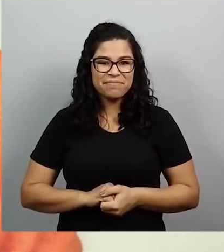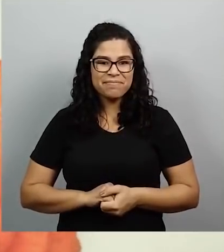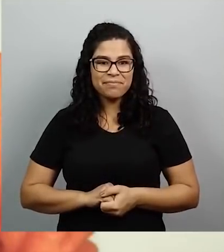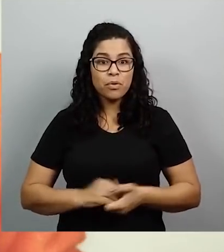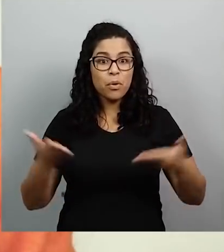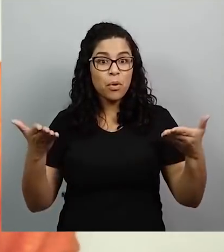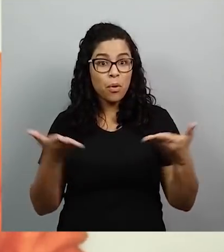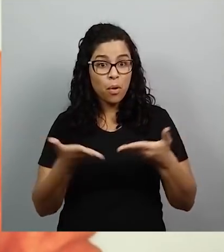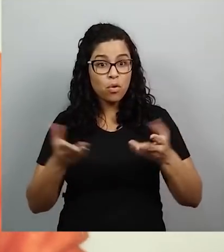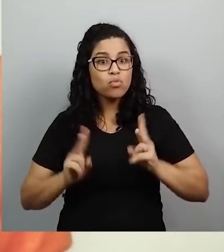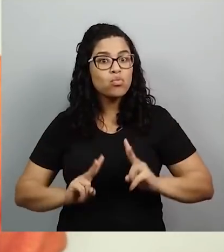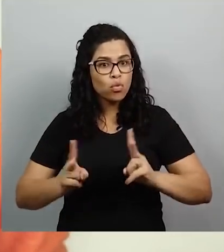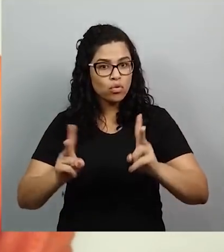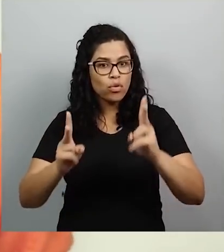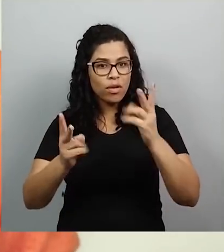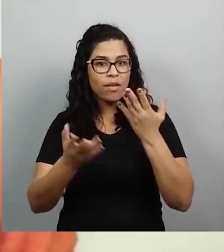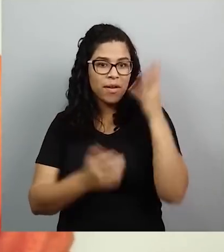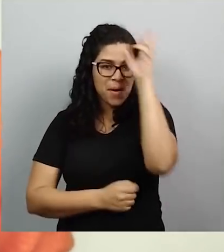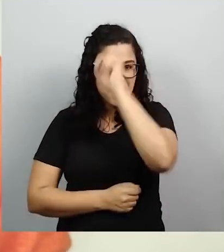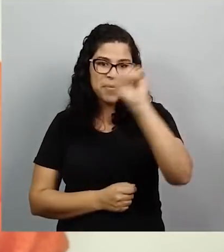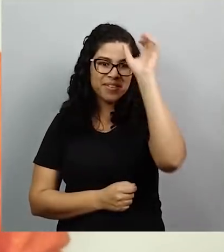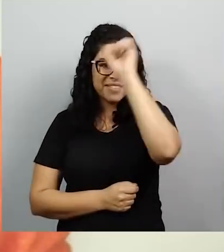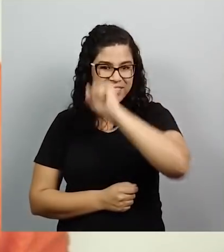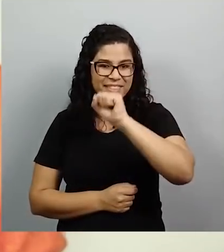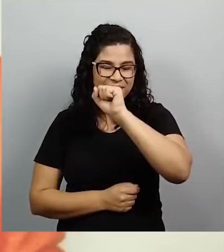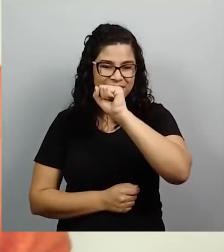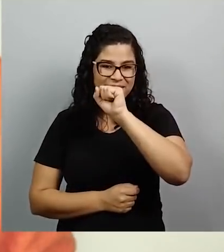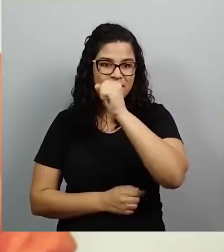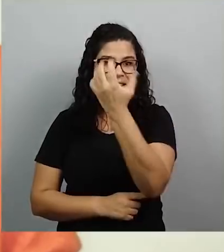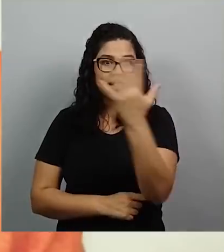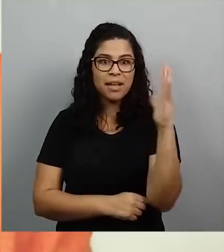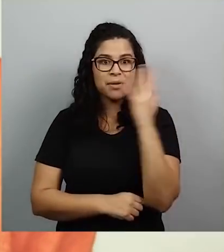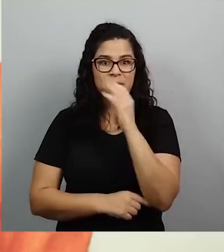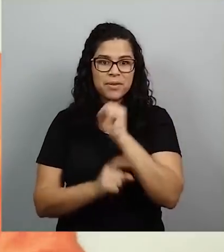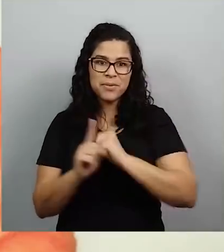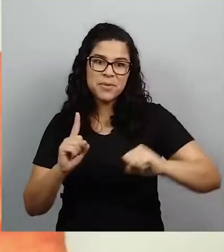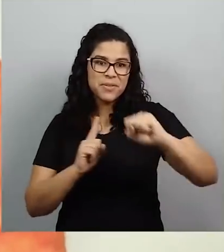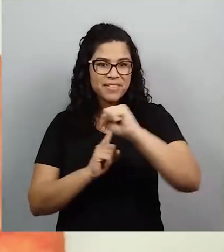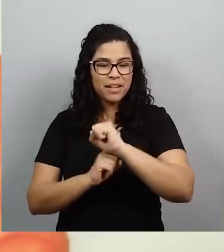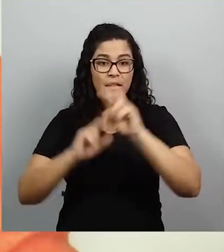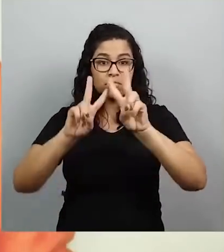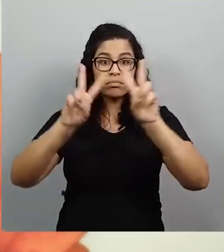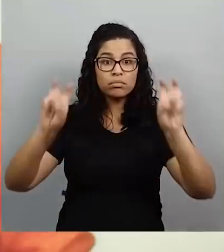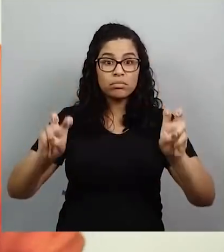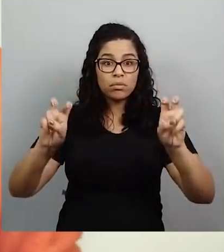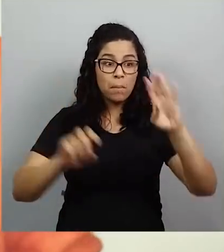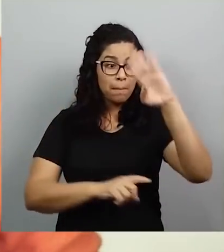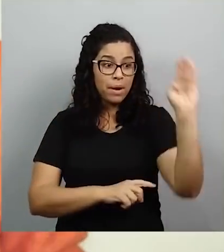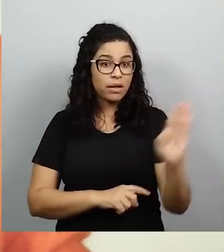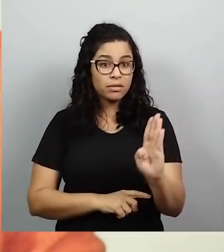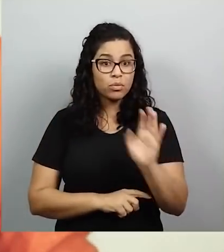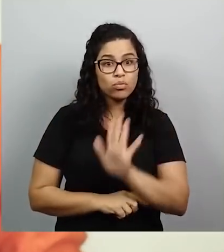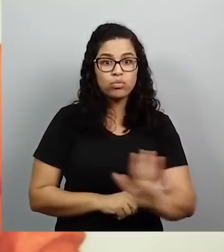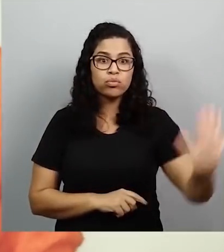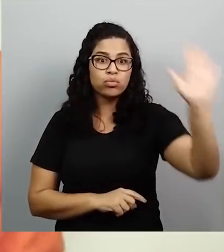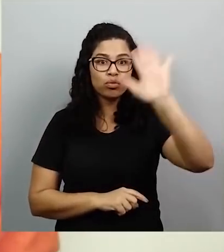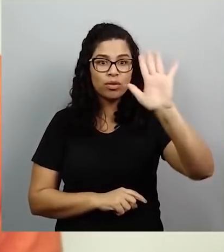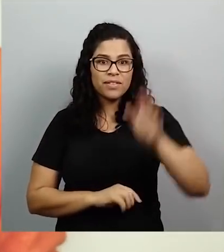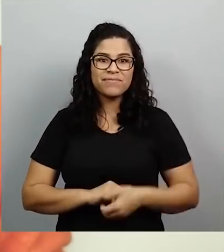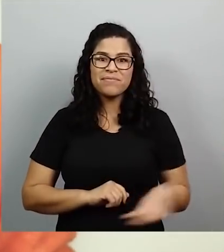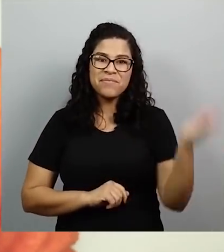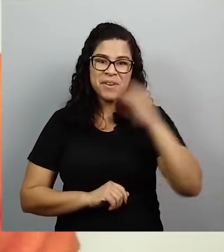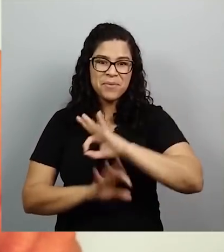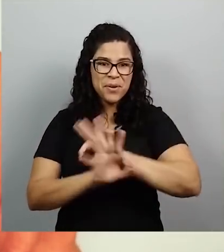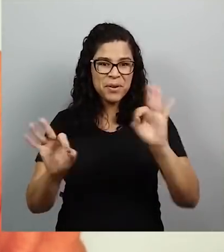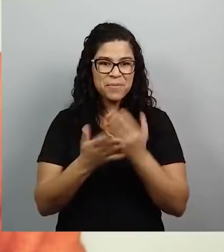mesmo? Hoje, seguimos com as nossas aprendizagens em natureza e sociedade sobre o nosso território.